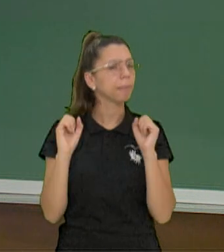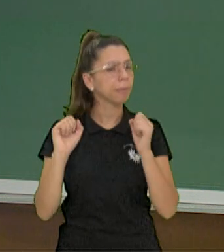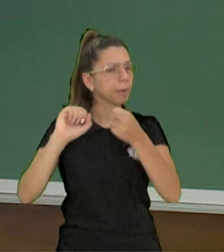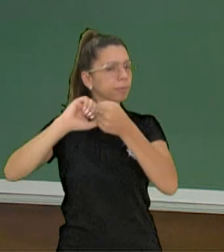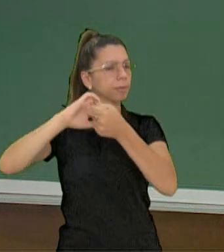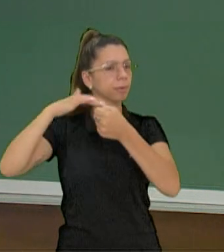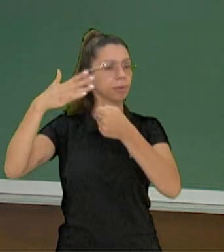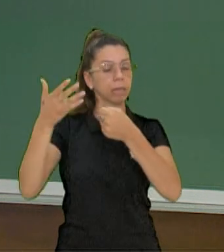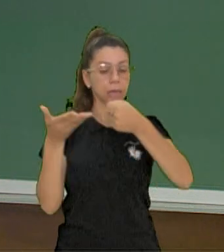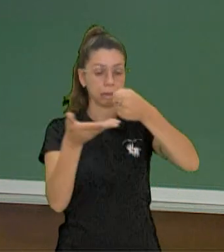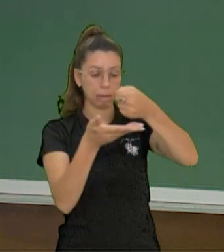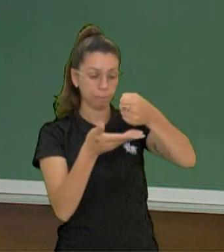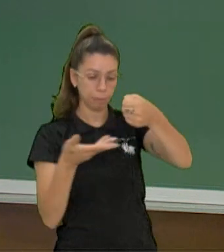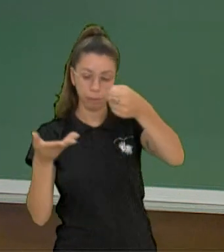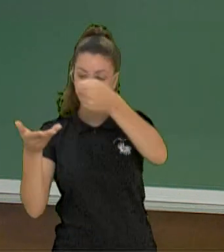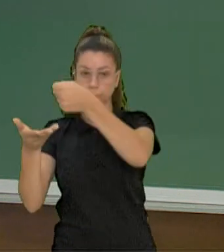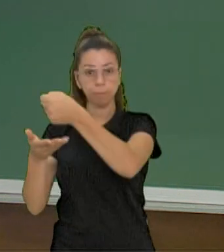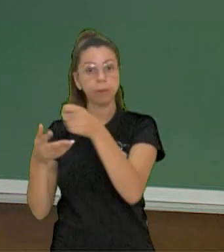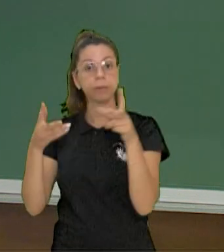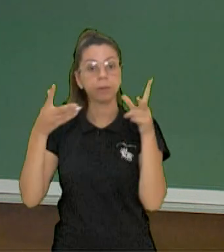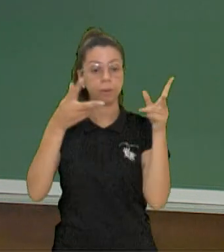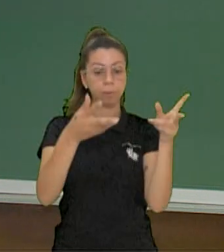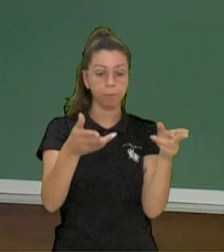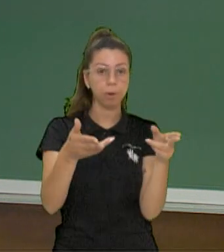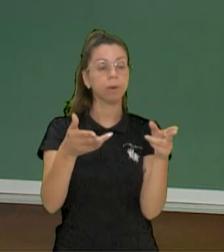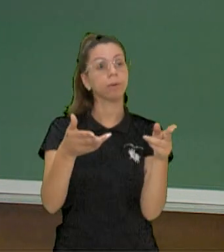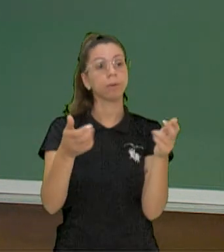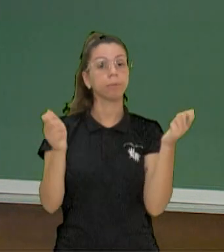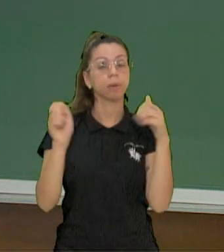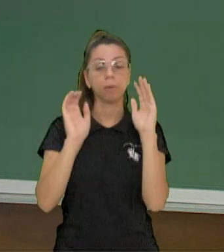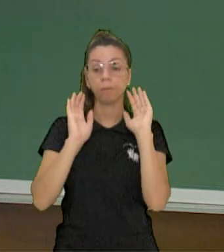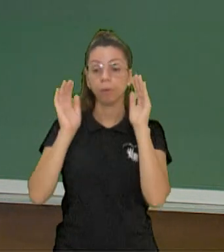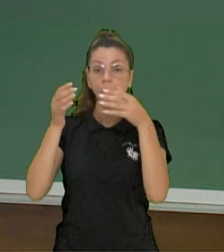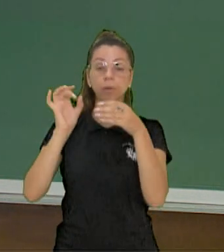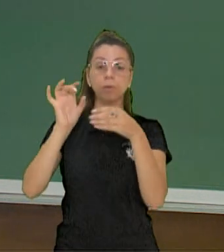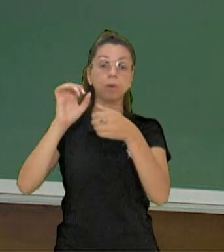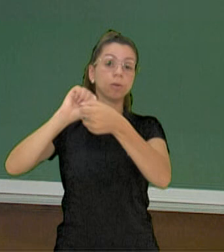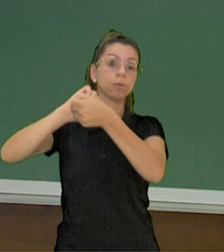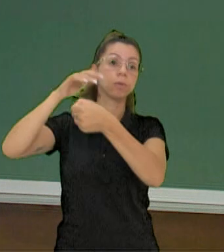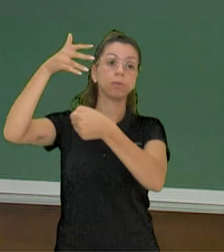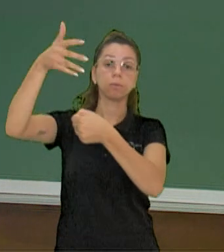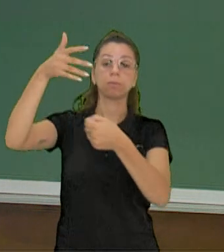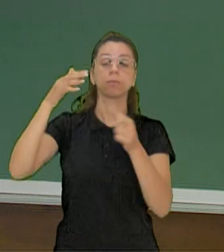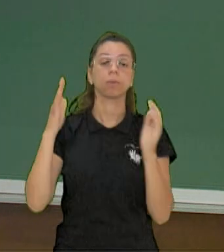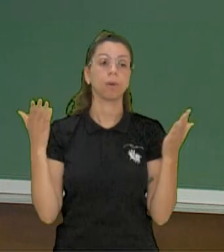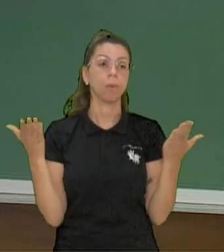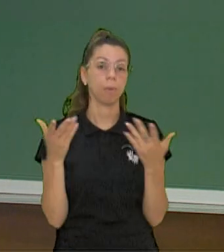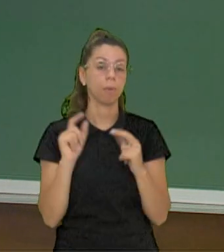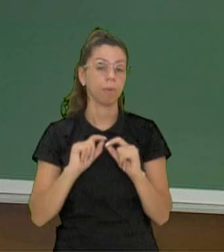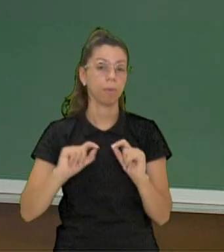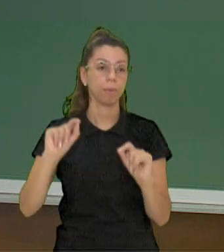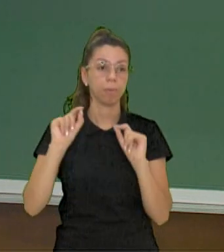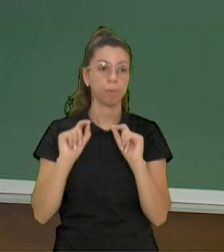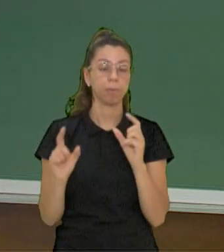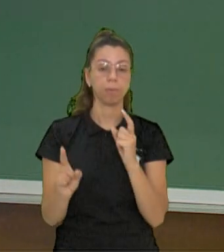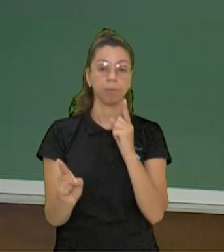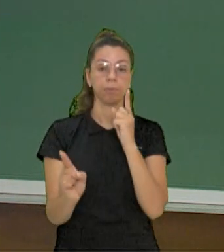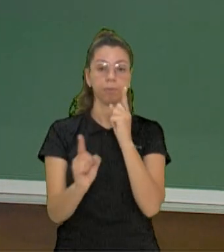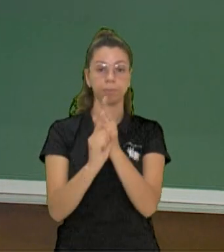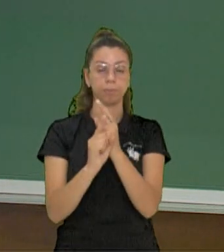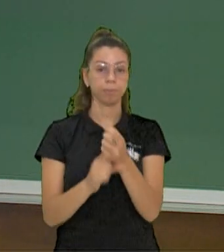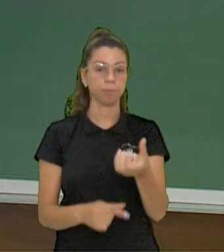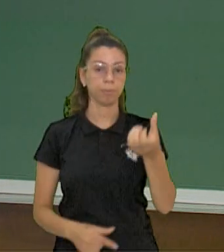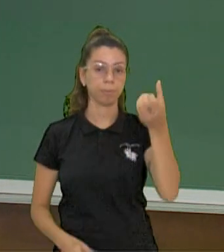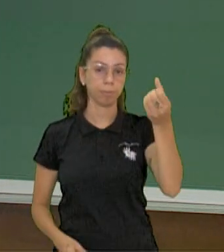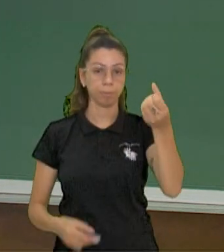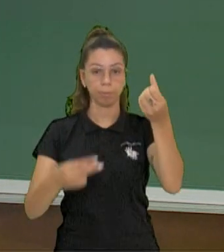já que as bases são iguais, trabalhar apenas com os expoentes. E olha só, automaticamente a gente encontra